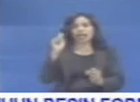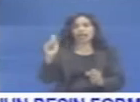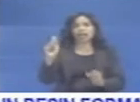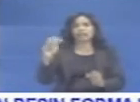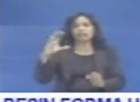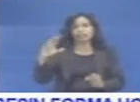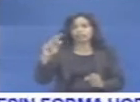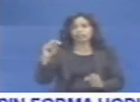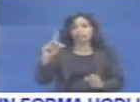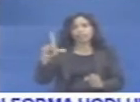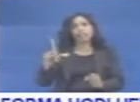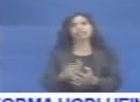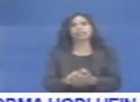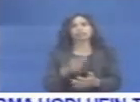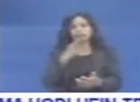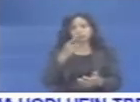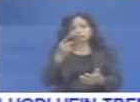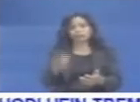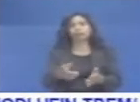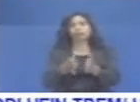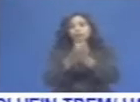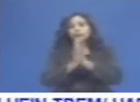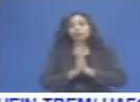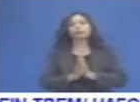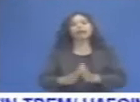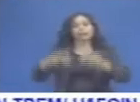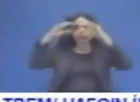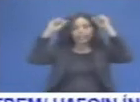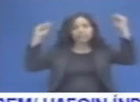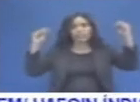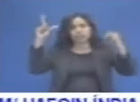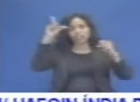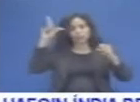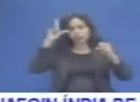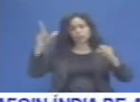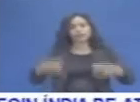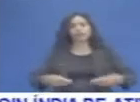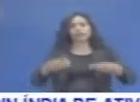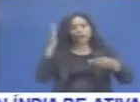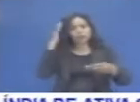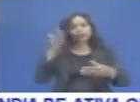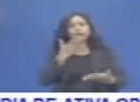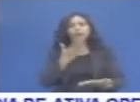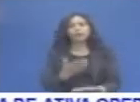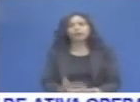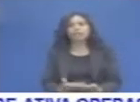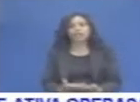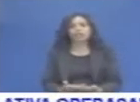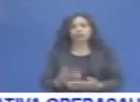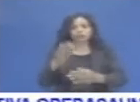Manuel Corvelo de Andrade Sarmento, russo presidente da República em disponibilidade, convoca Hikas Mesa